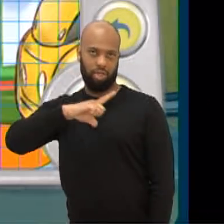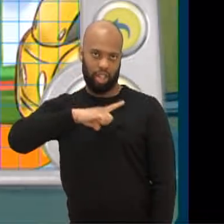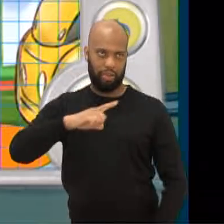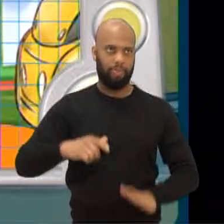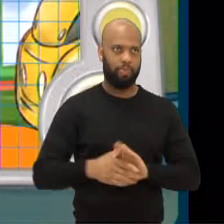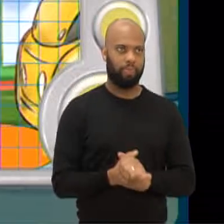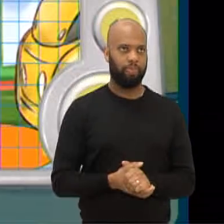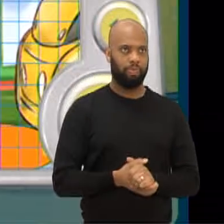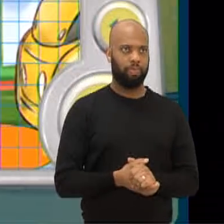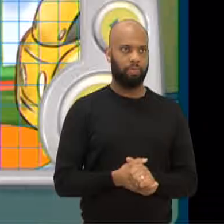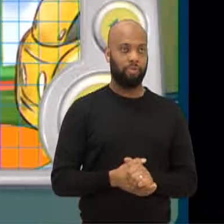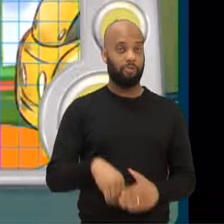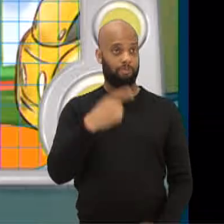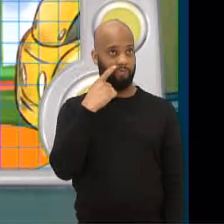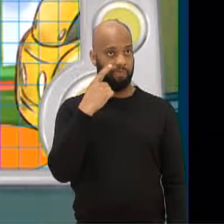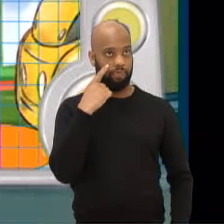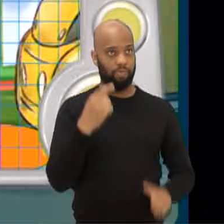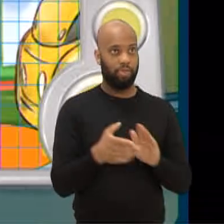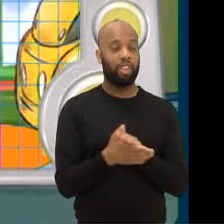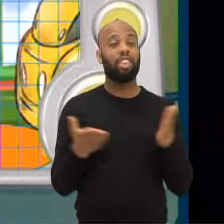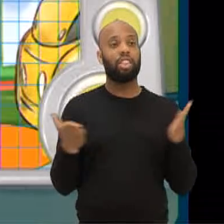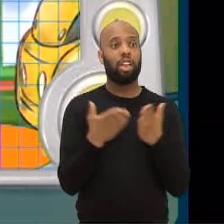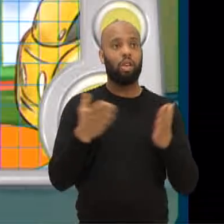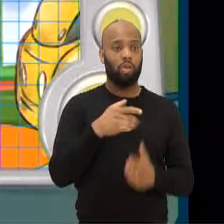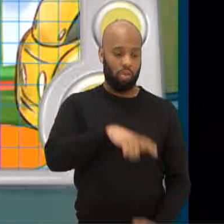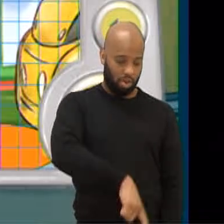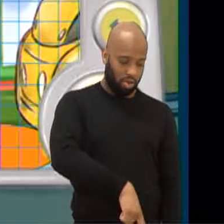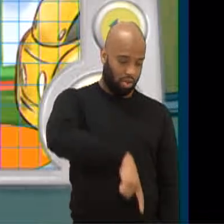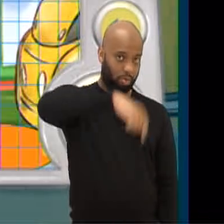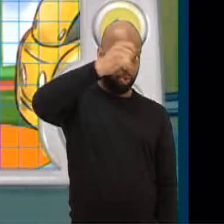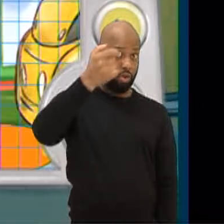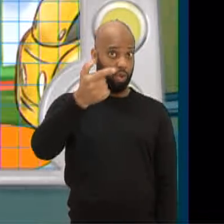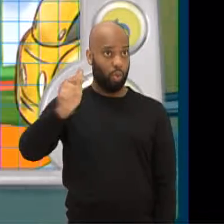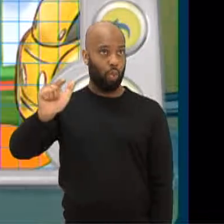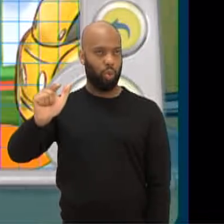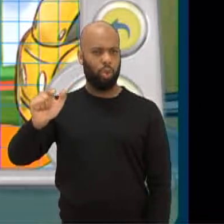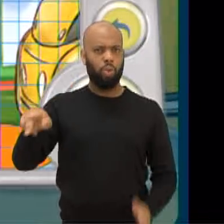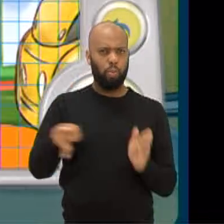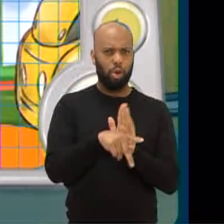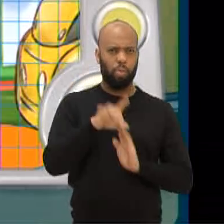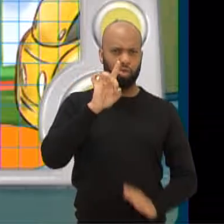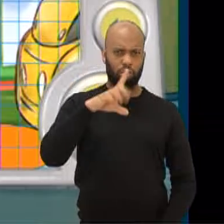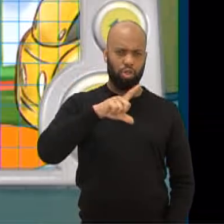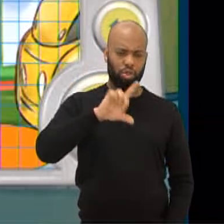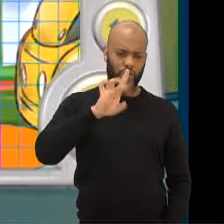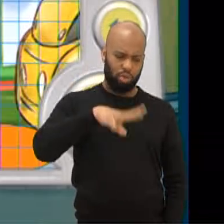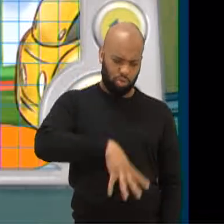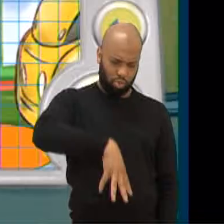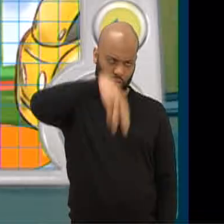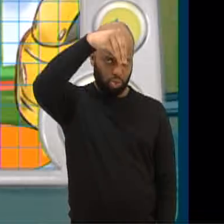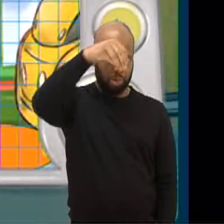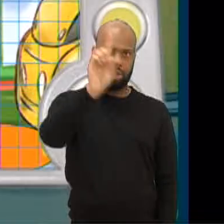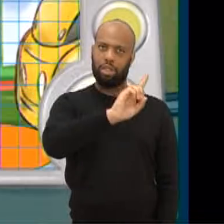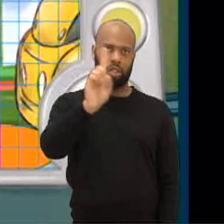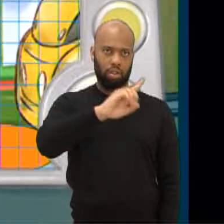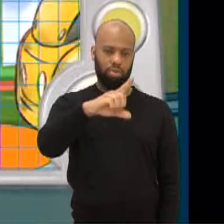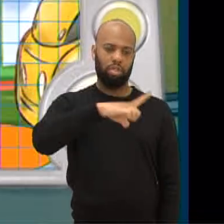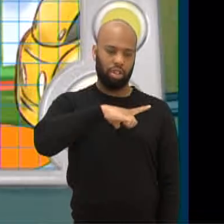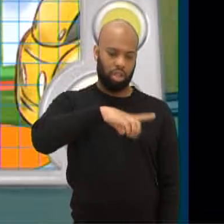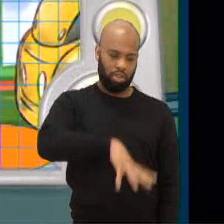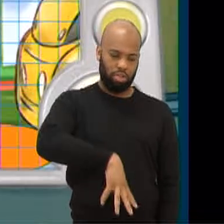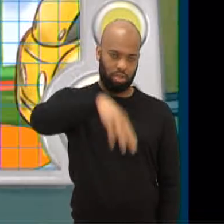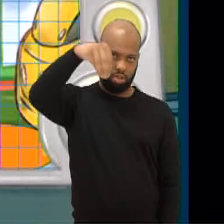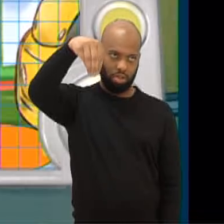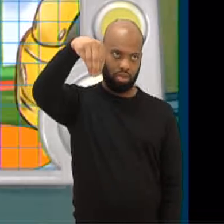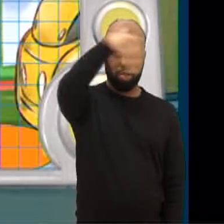peça. Veja só, essa outra peça, ela já não está na mesma direção da